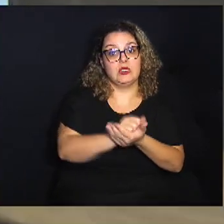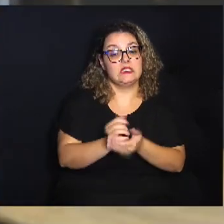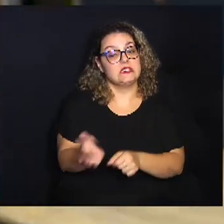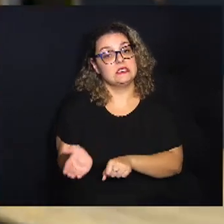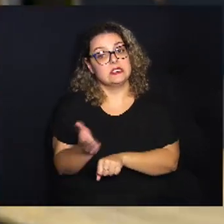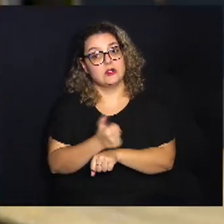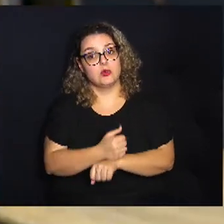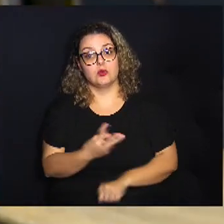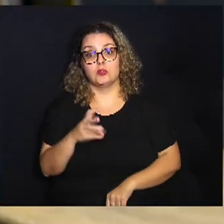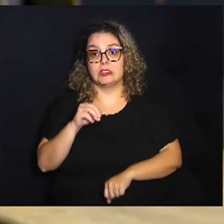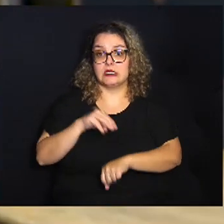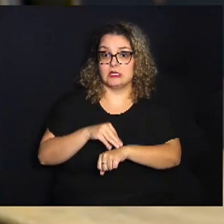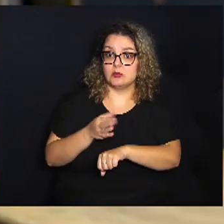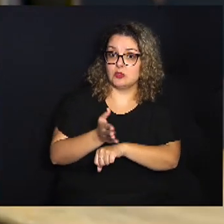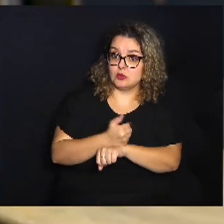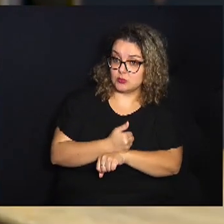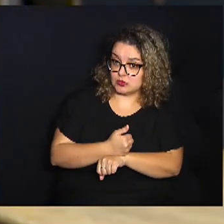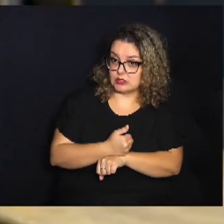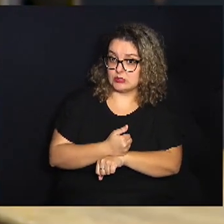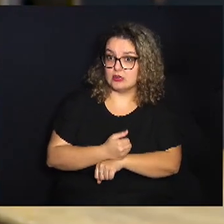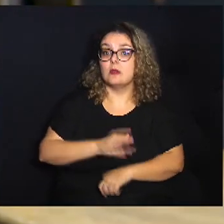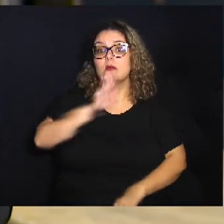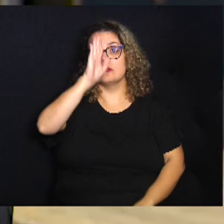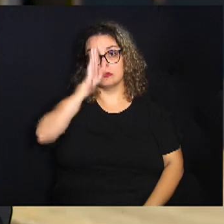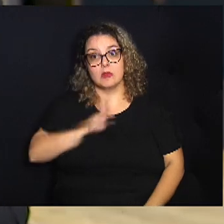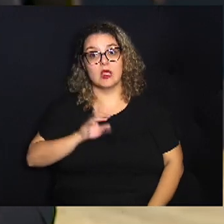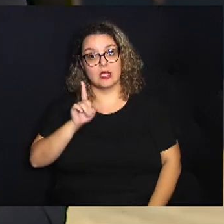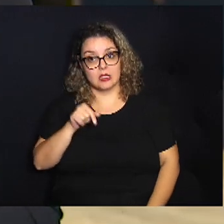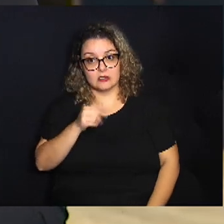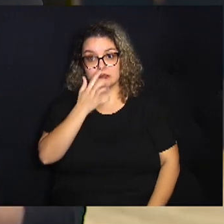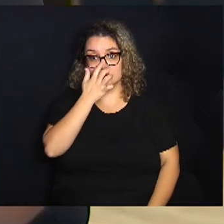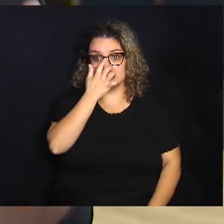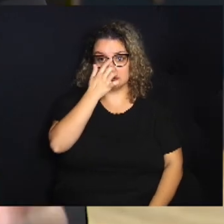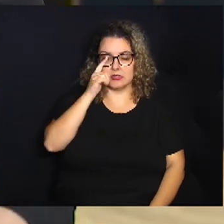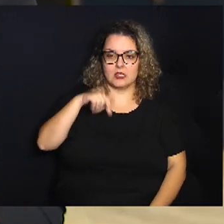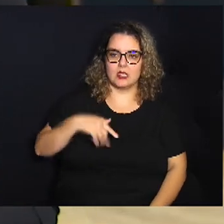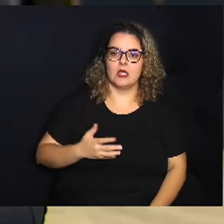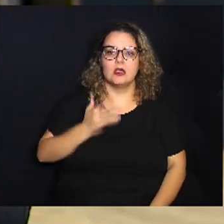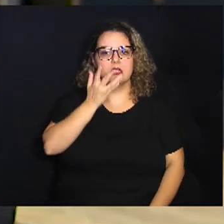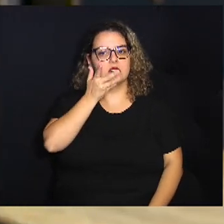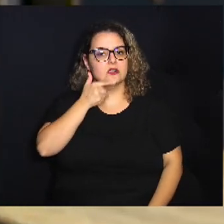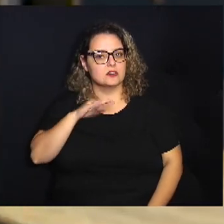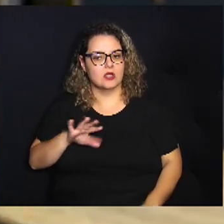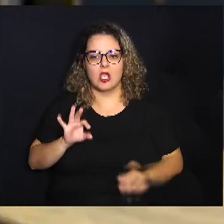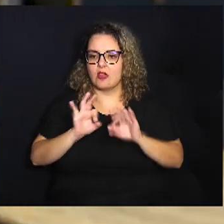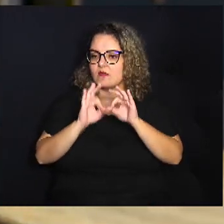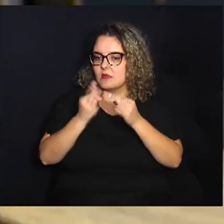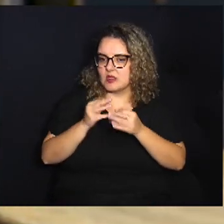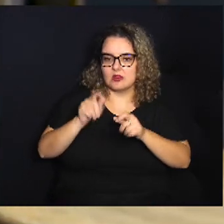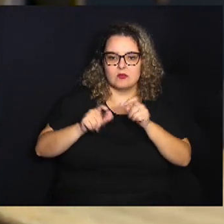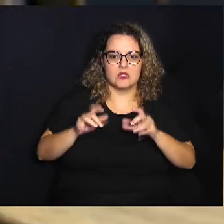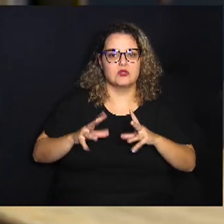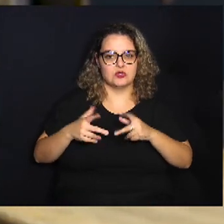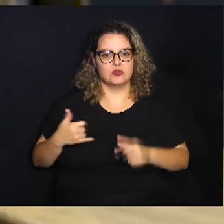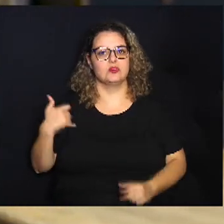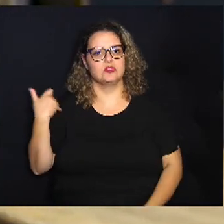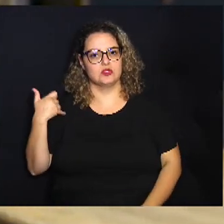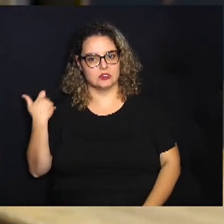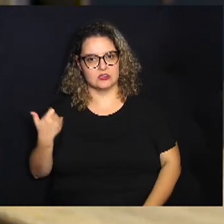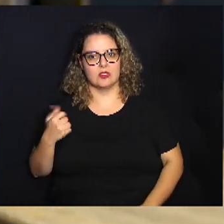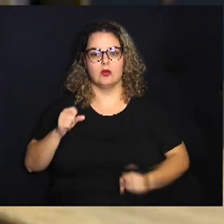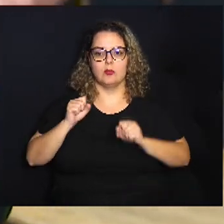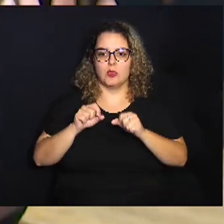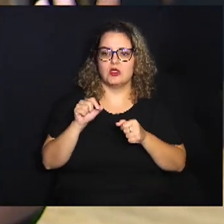com 30 minutos de antecedência, mas são gratuitas. Aqui as crianças, né, famílias, pessoas de todas as idades, podem